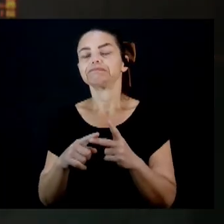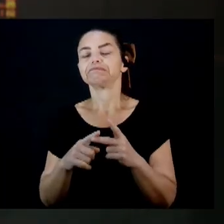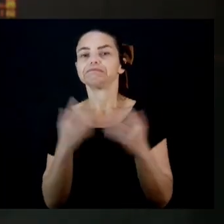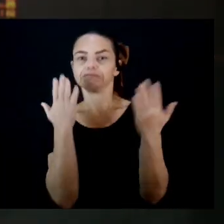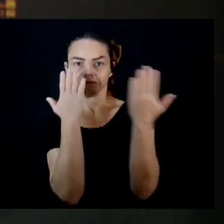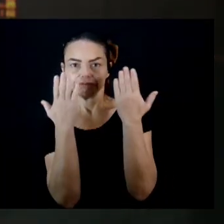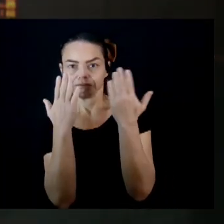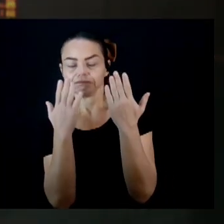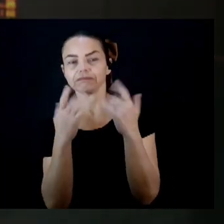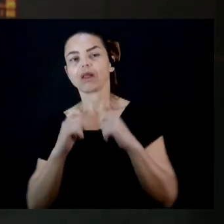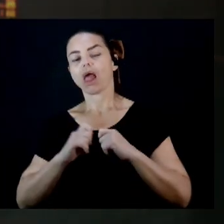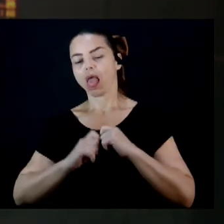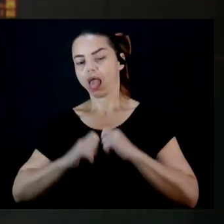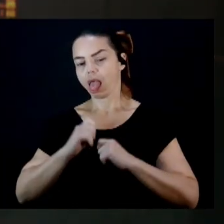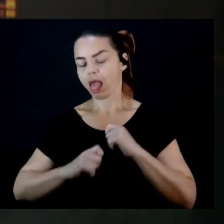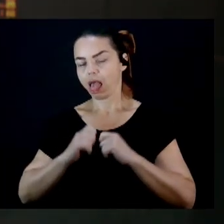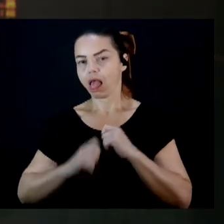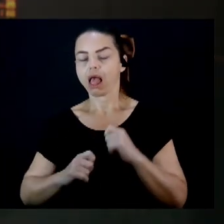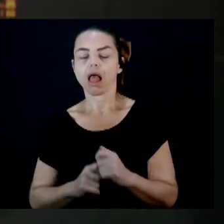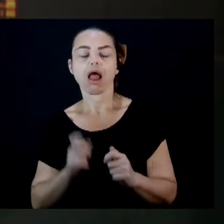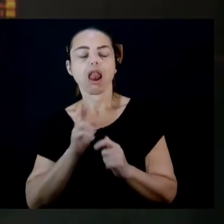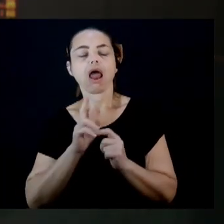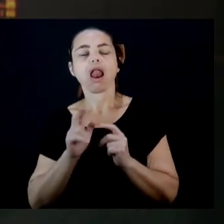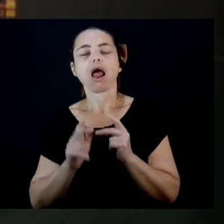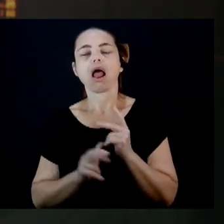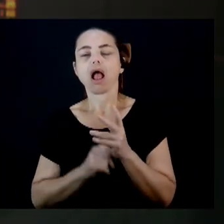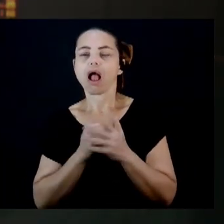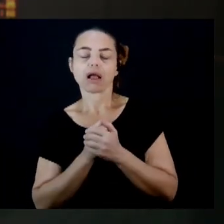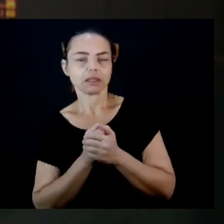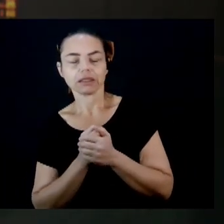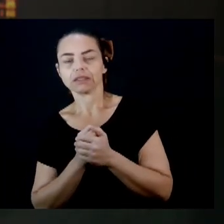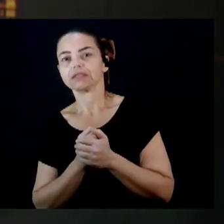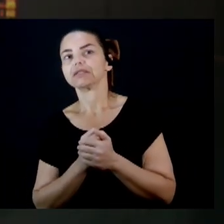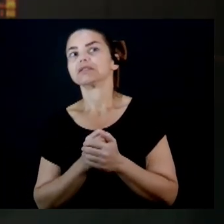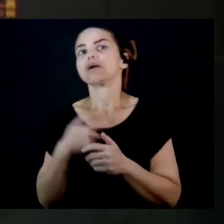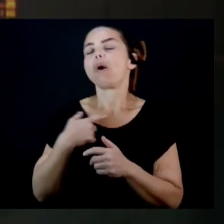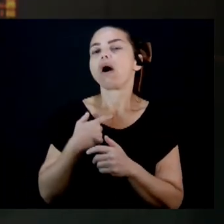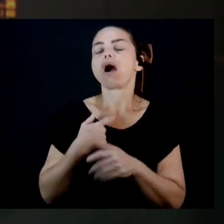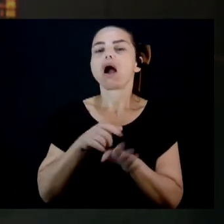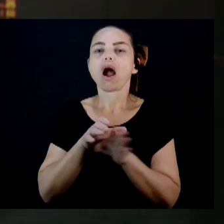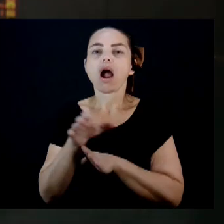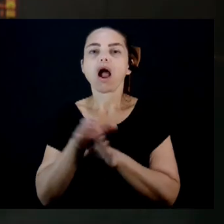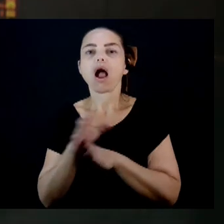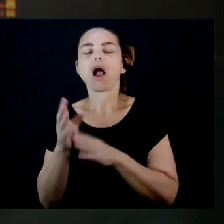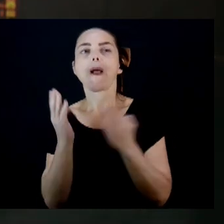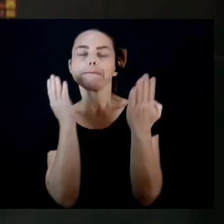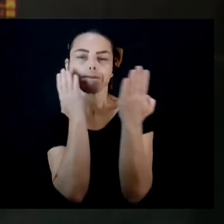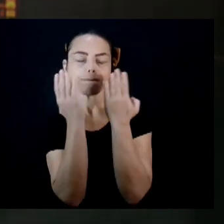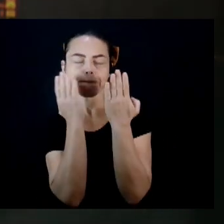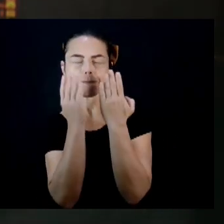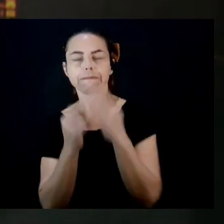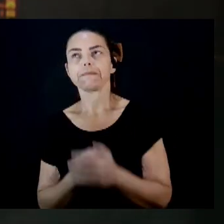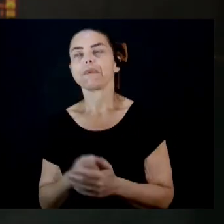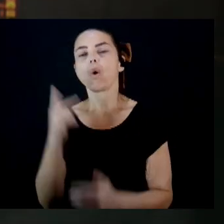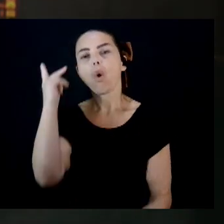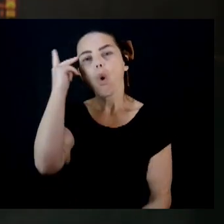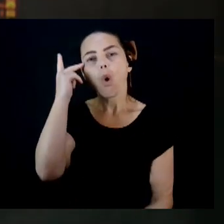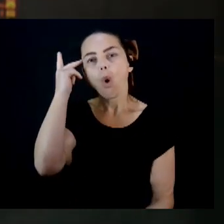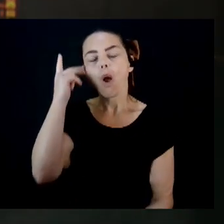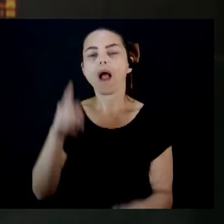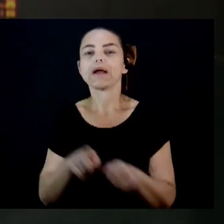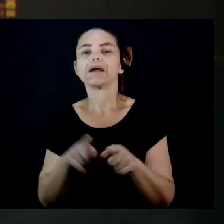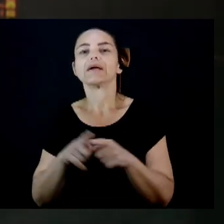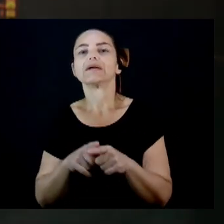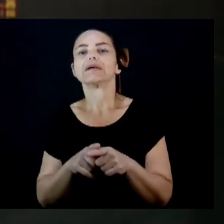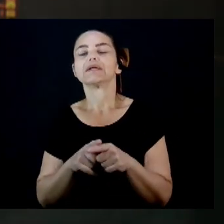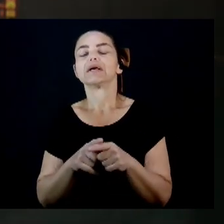humana, com várias especializações, atua na orientação psicanalítica, e também a sexóloga Carol Tejas,